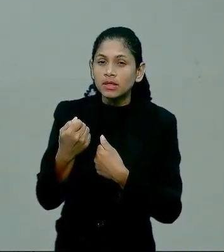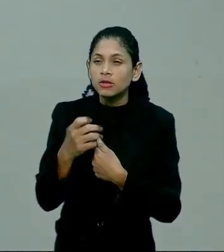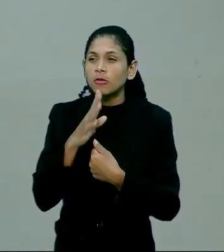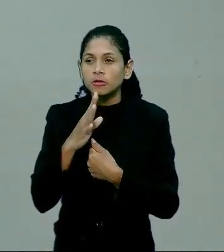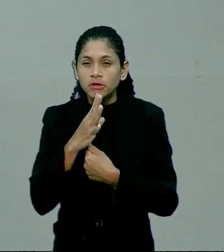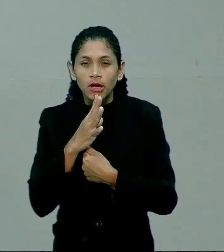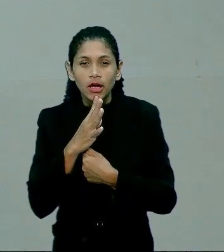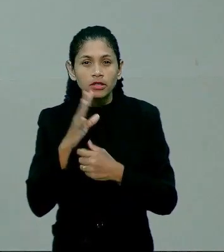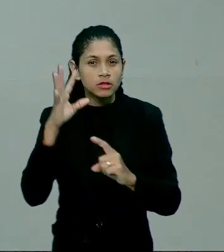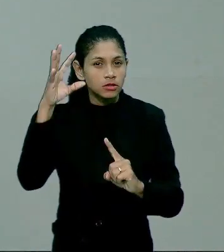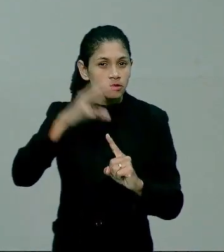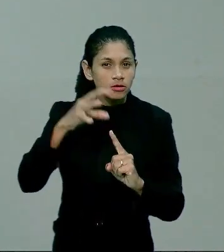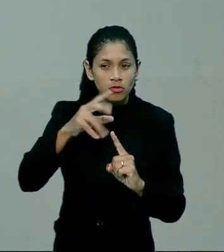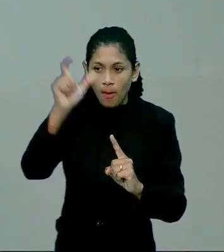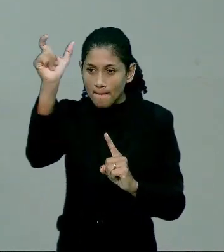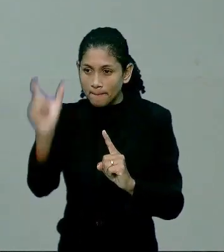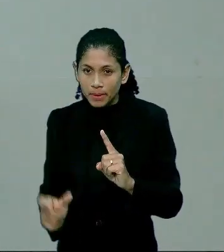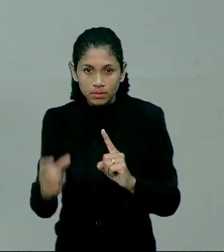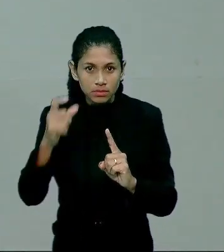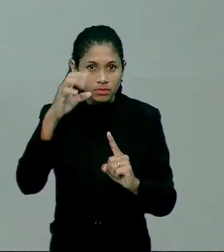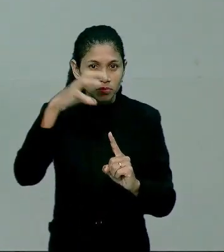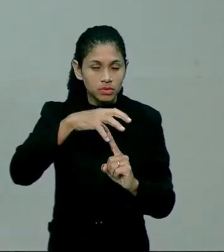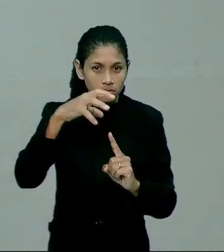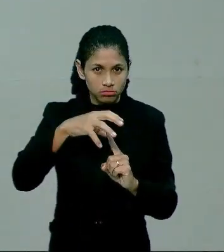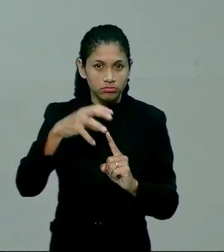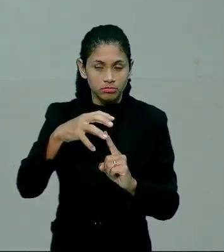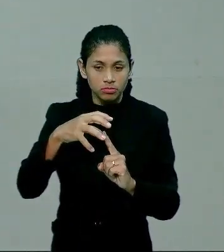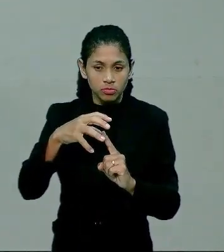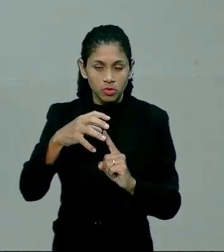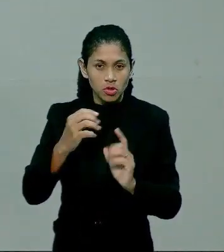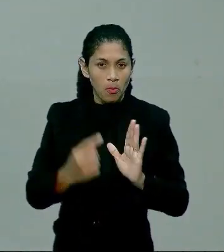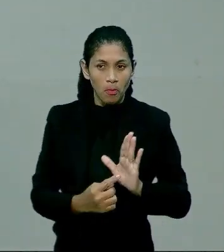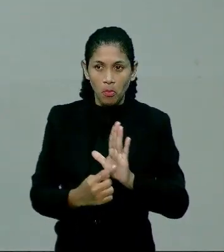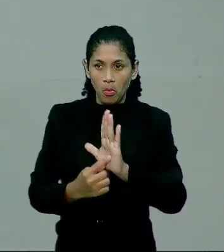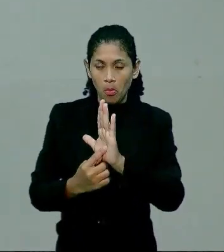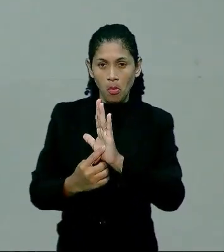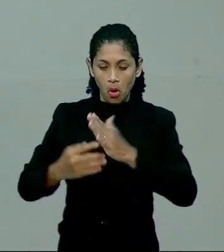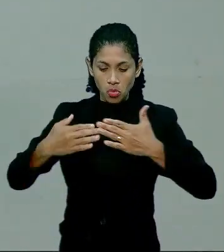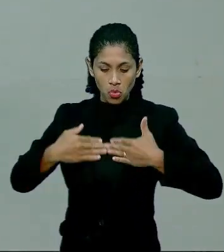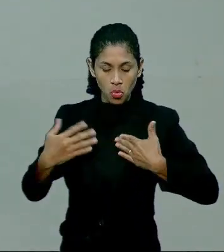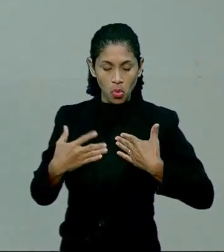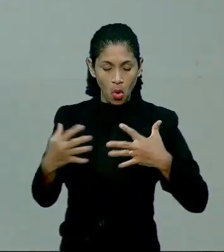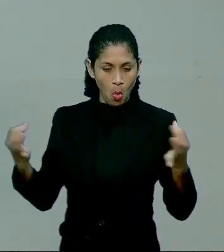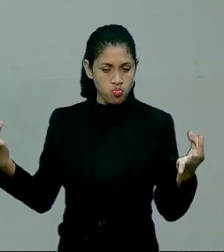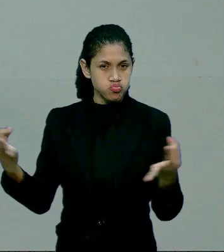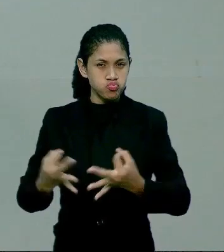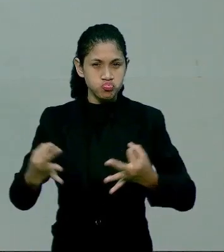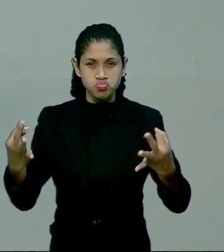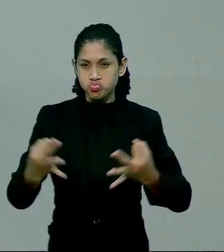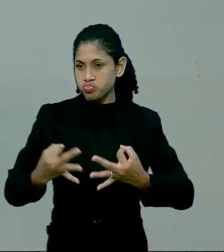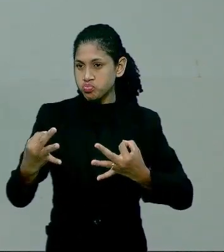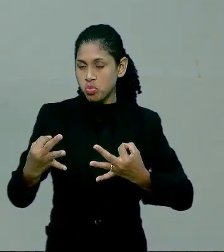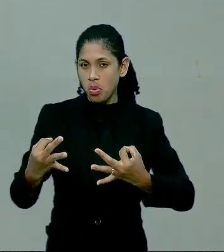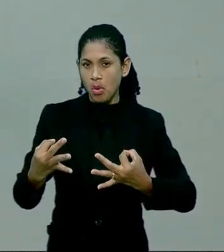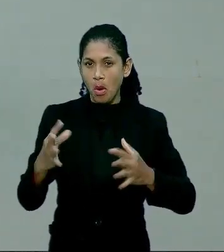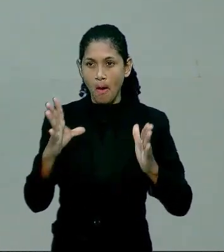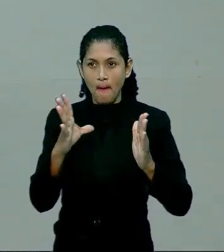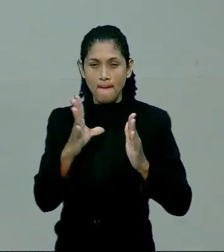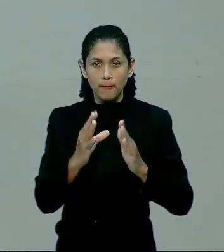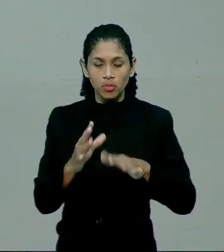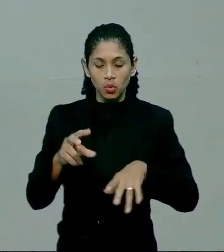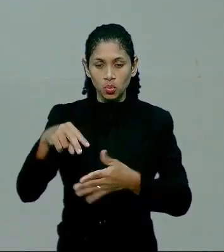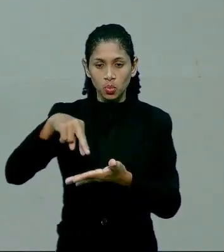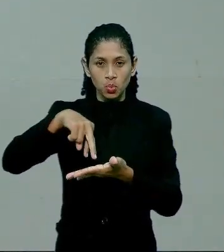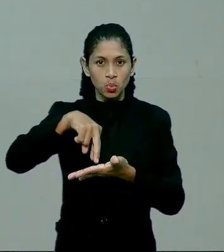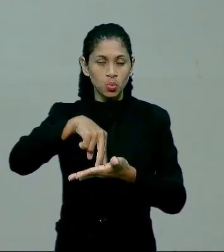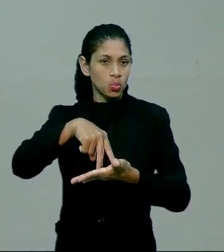tipo, mostra um padrão de vida belíssimo, um corpo belíssimo, as modelos, as atrizes, cantores,